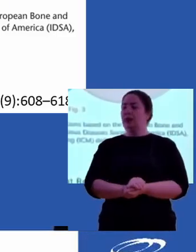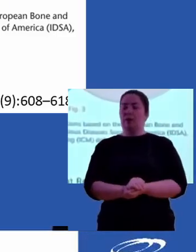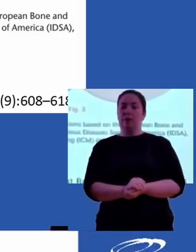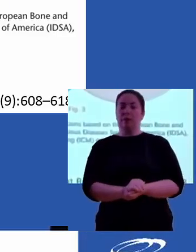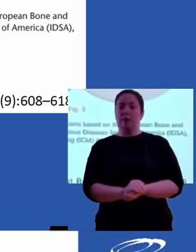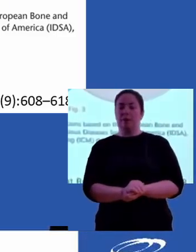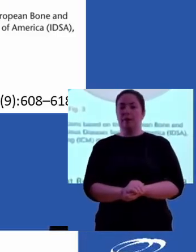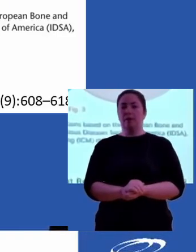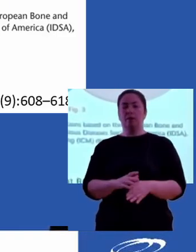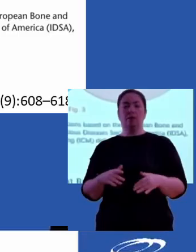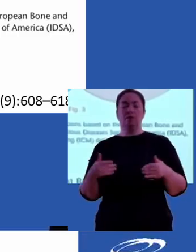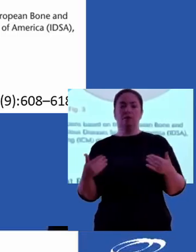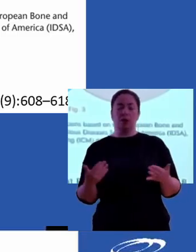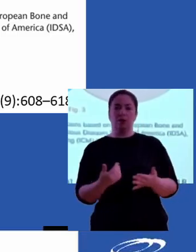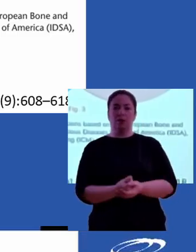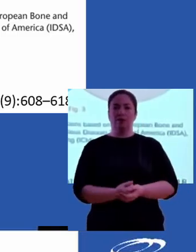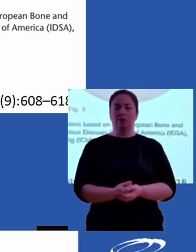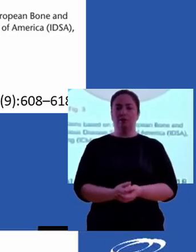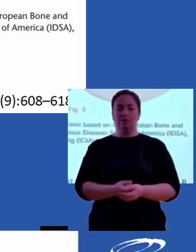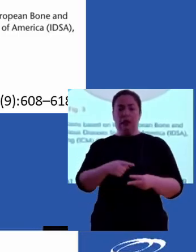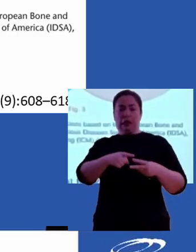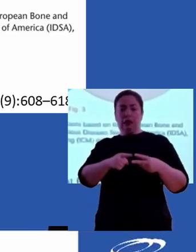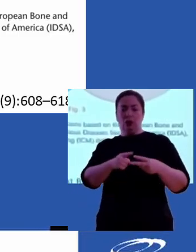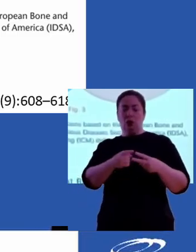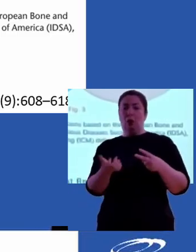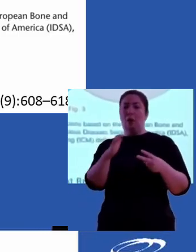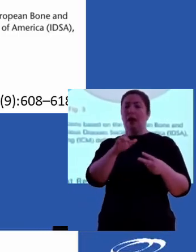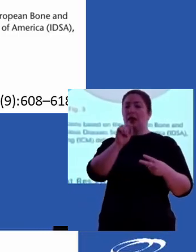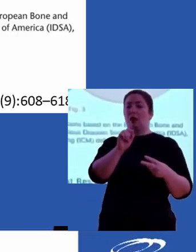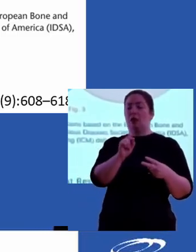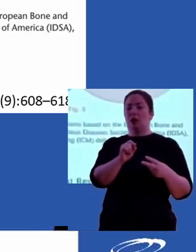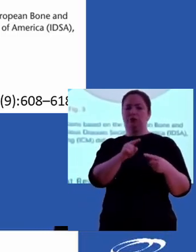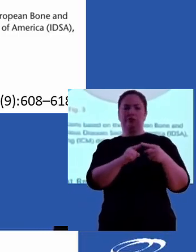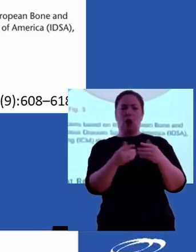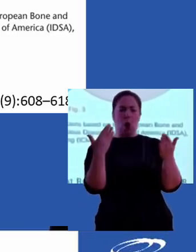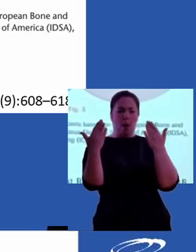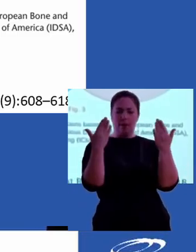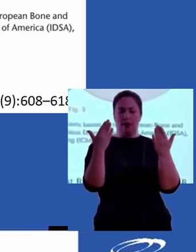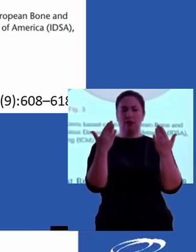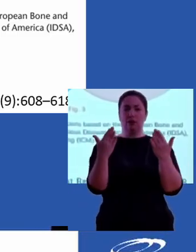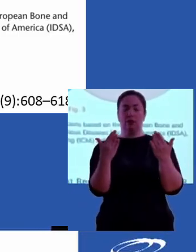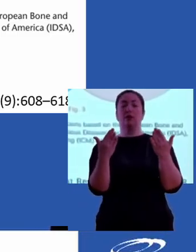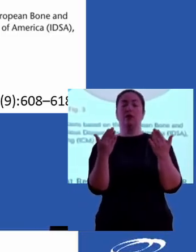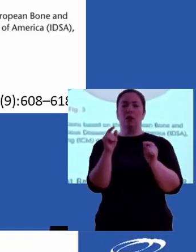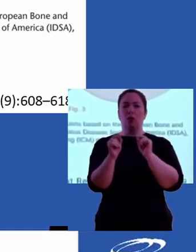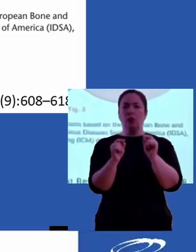Então, esses 2 artigos eles comparam diretamente os critérios. Né? E o que os 2 artigos concluem